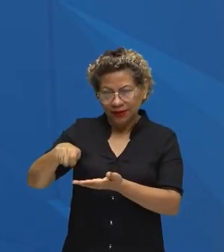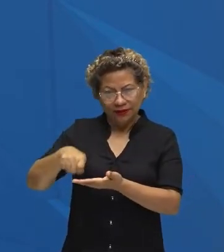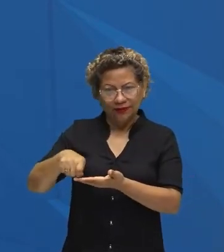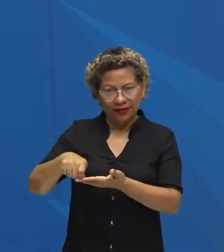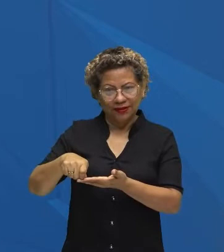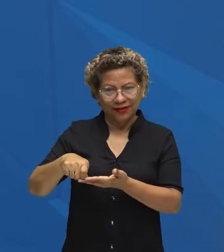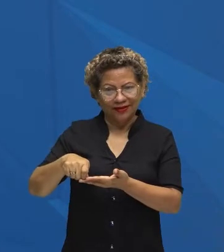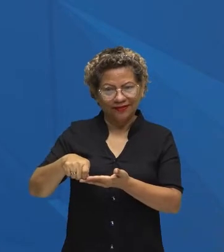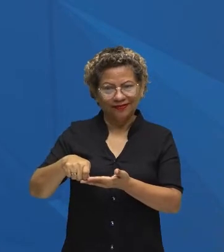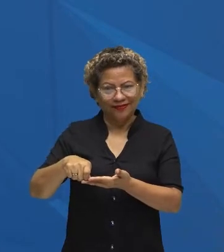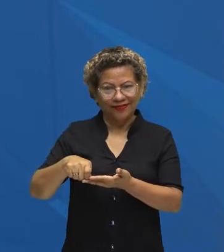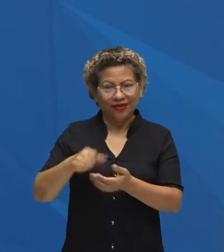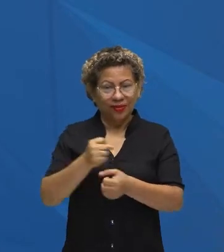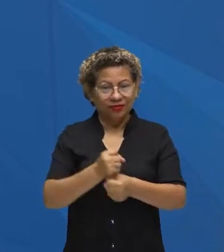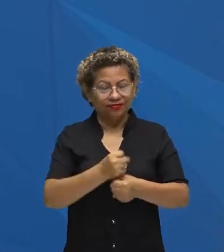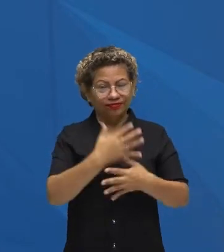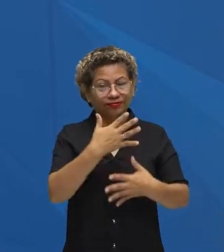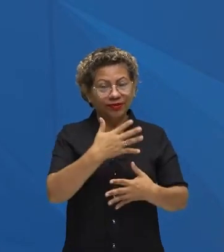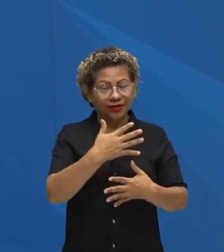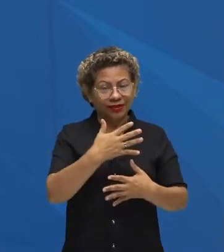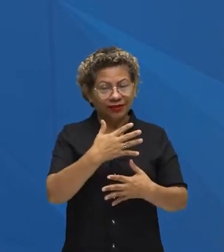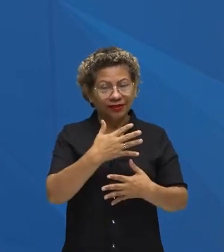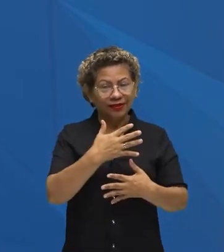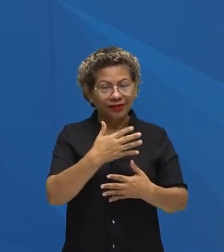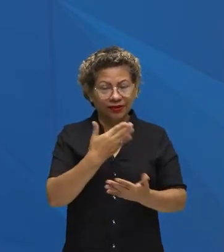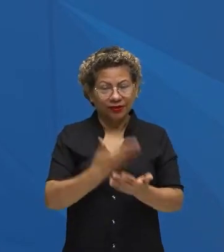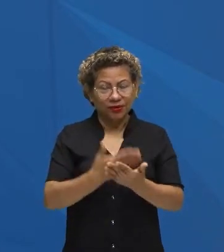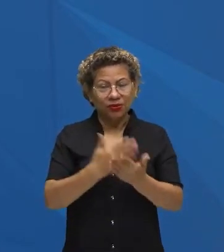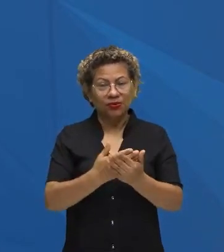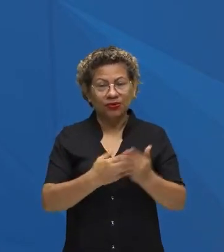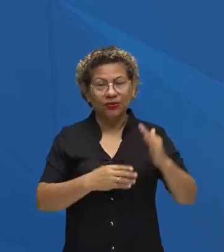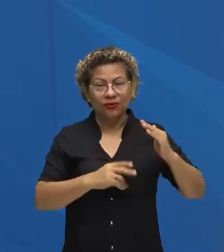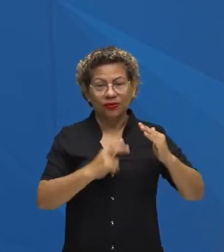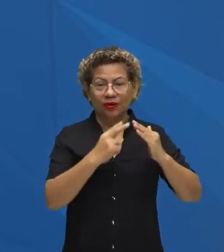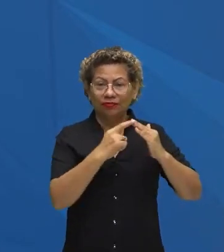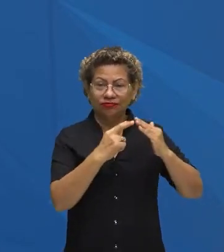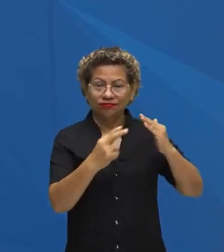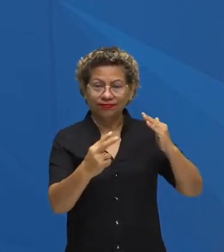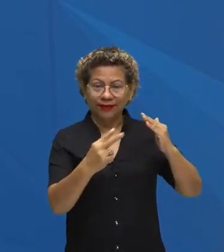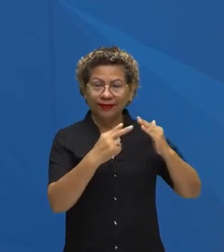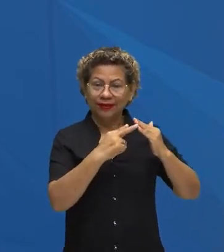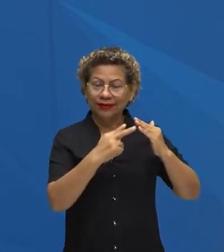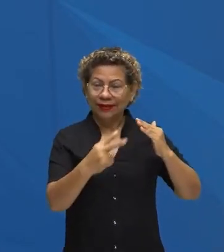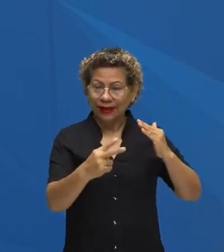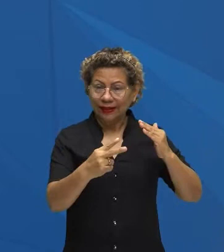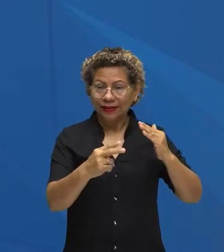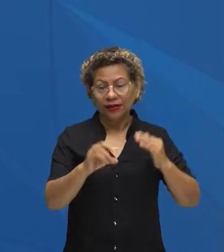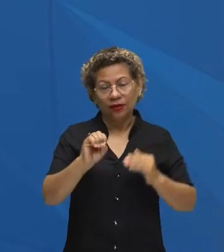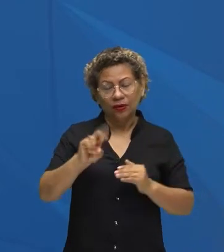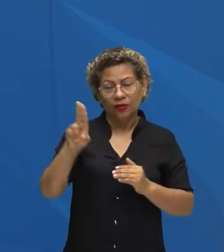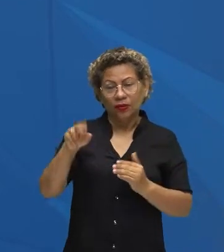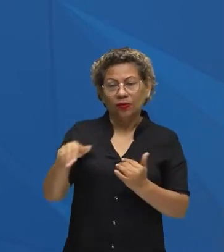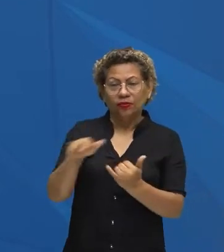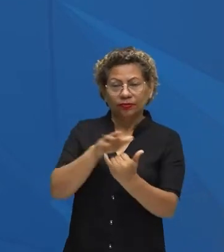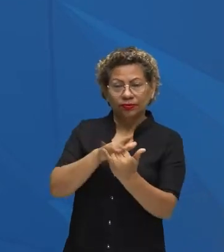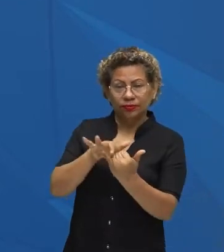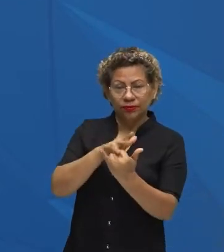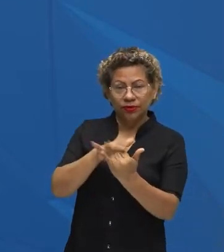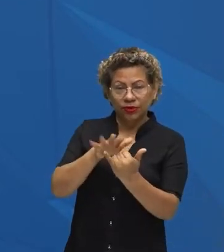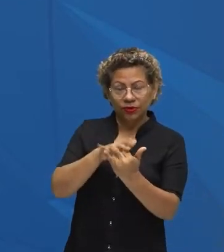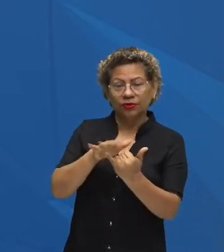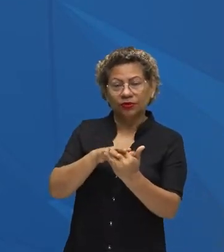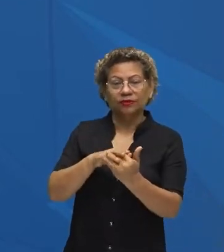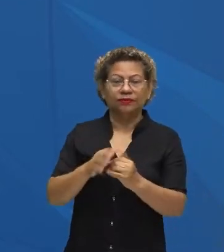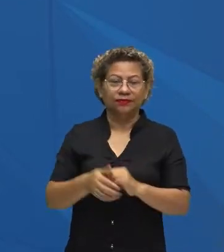YouTube quanto aí do nosso aplicativo Aula em Casa, e quem estiver assistindo pela TV pode também anotar aí no